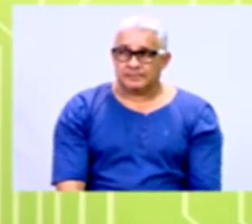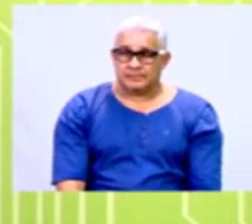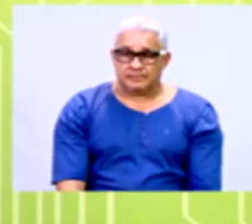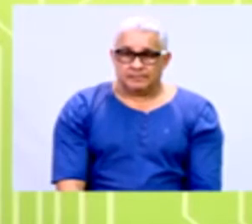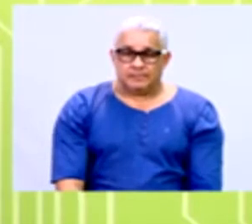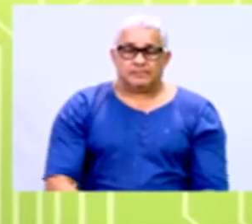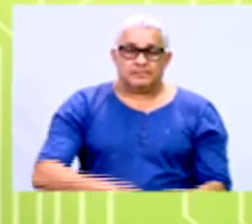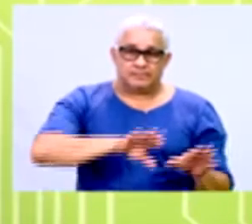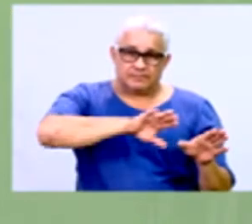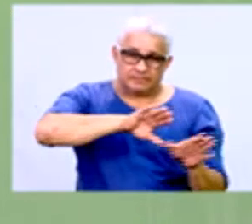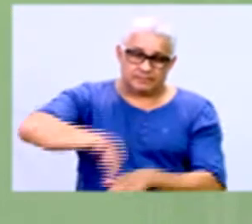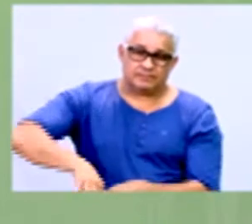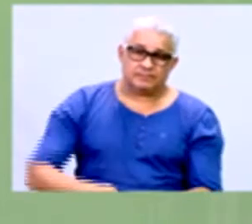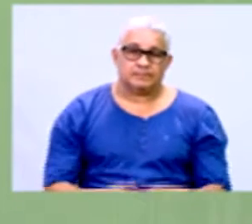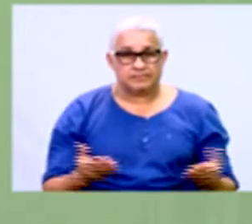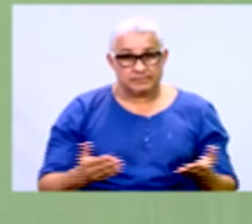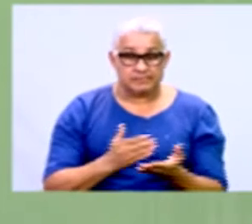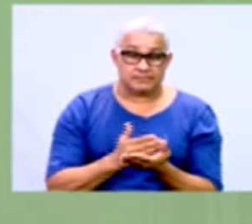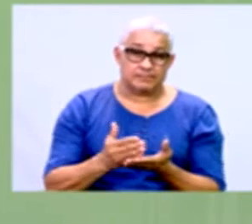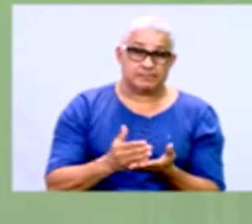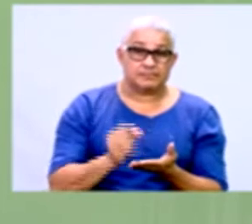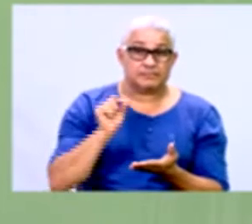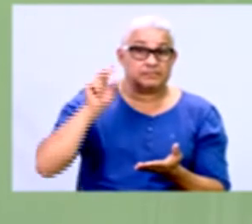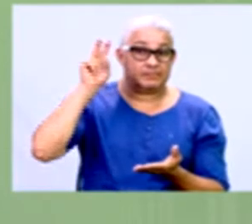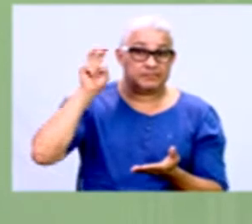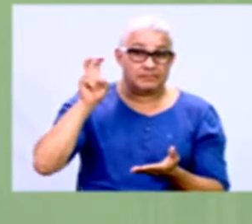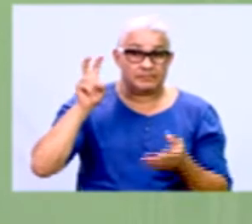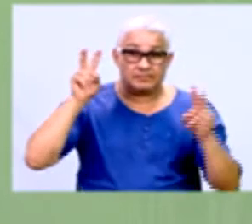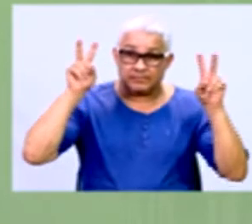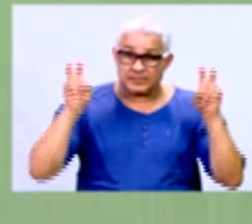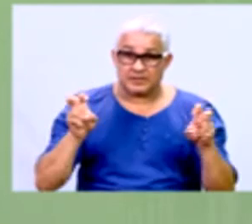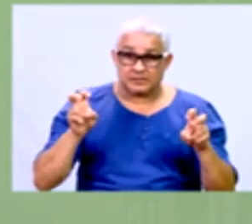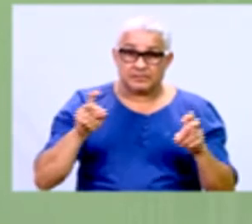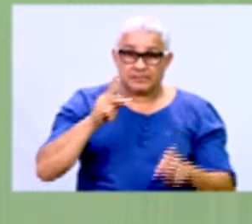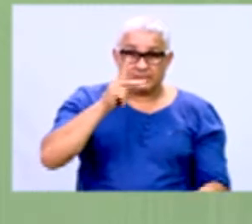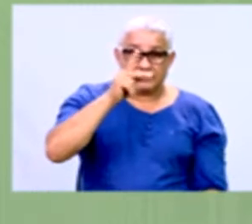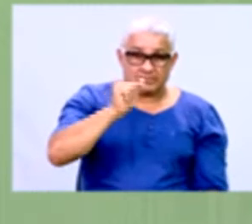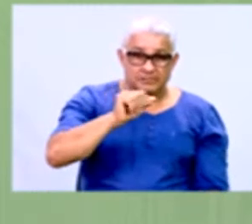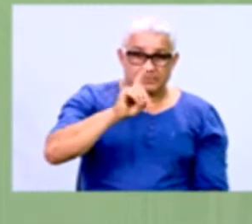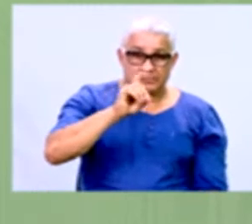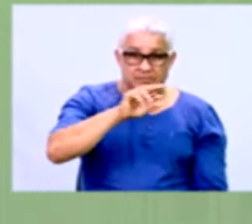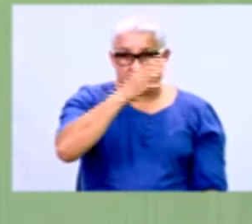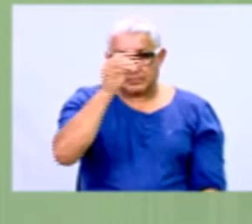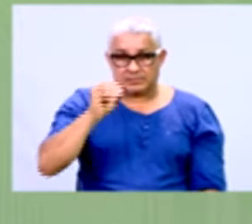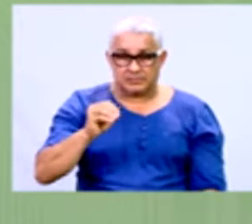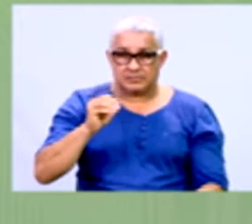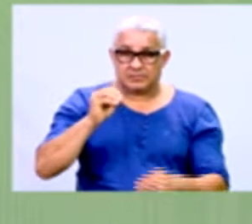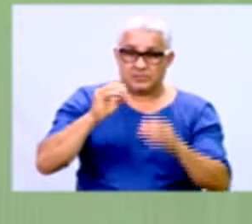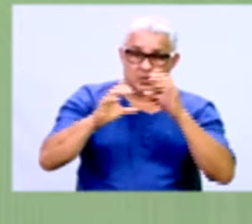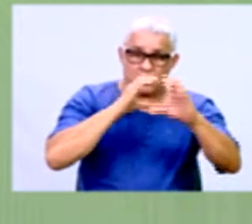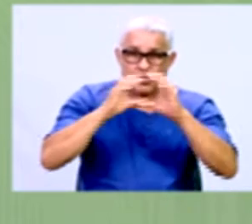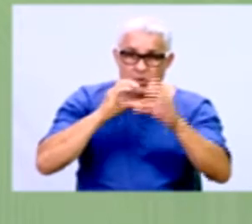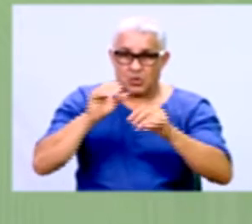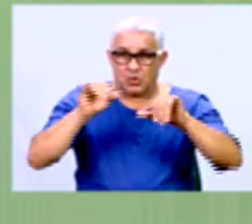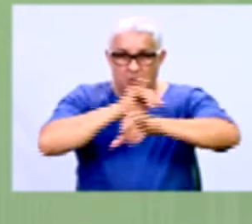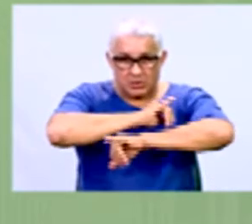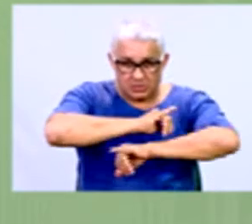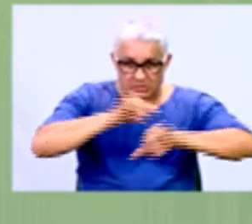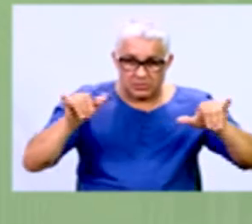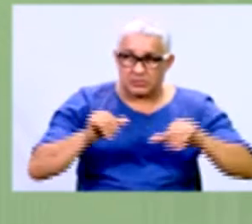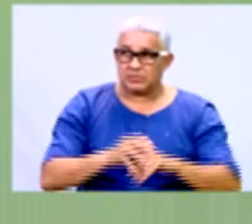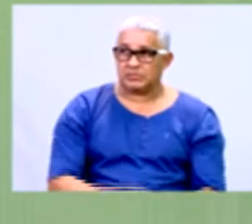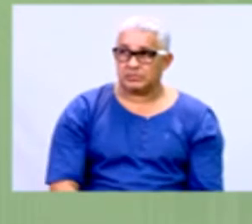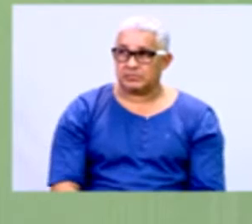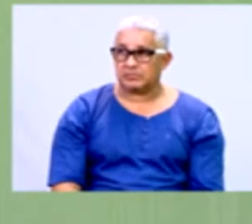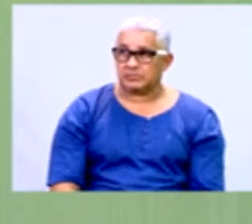Bom, vamos agora começar a falar sobre nosso padrão de comunicação das informações, certo? Vamos falar sobre o padrão